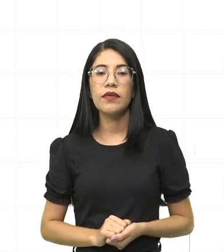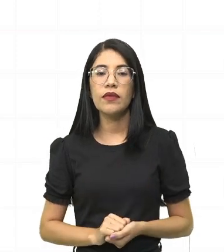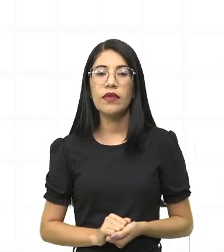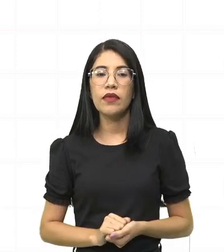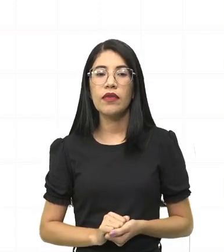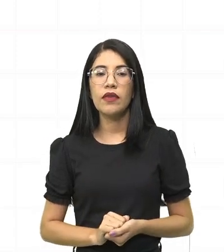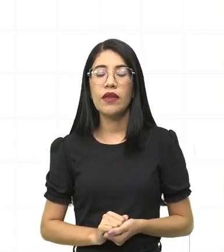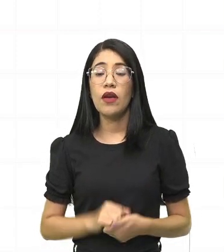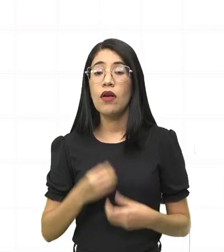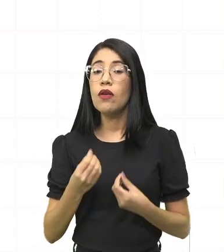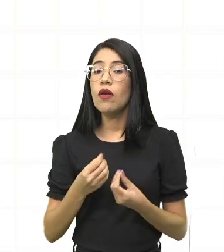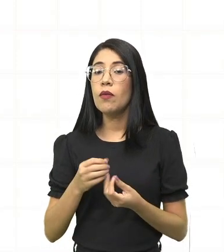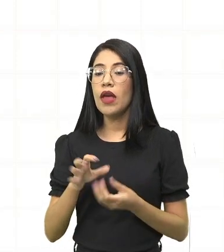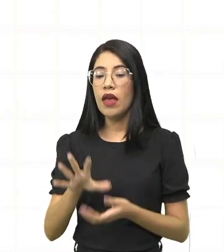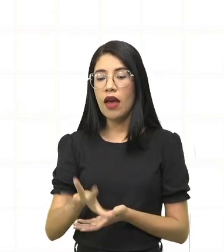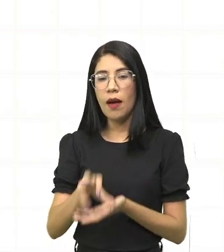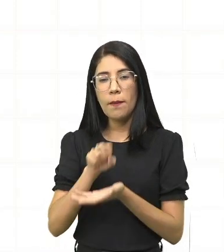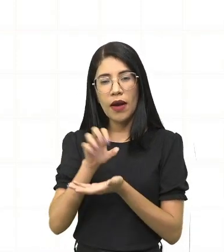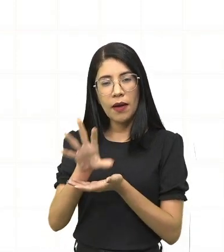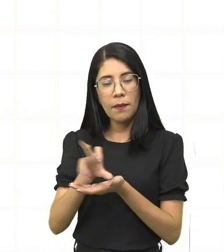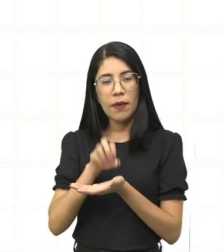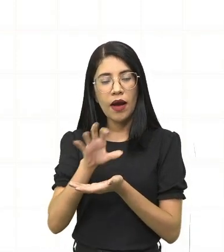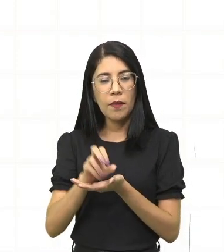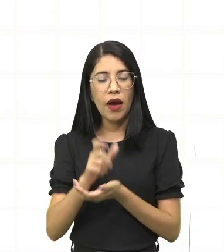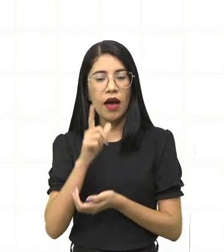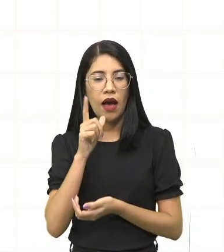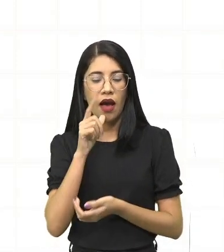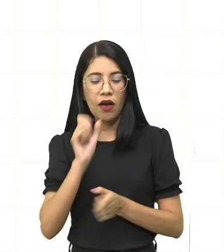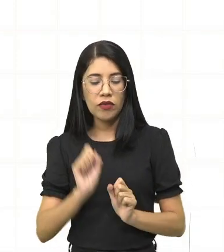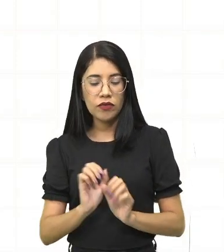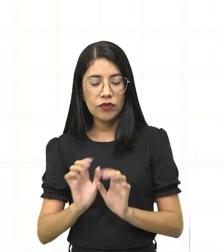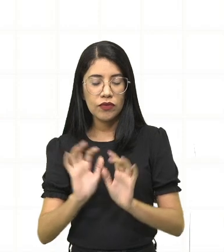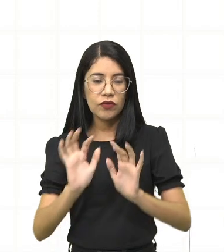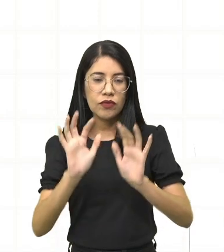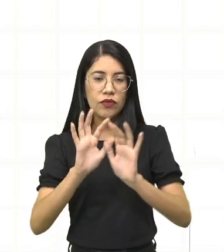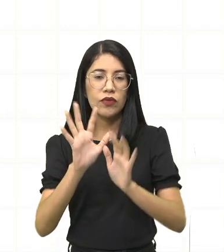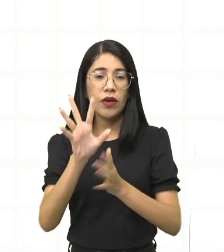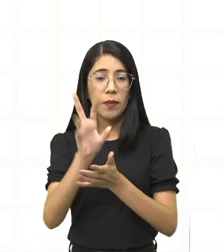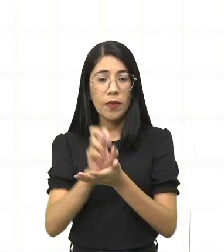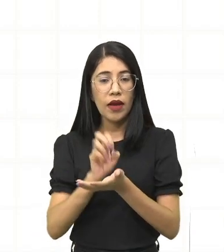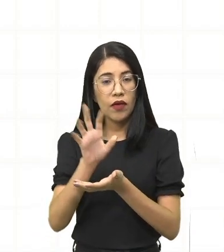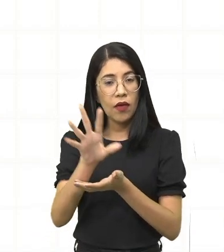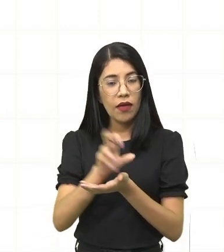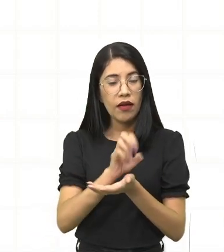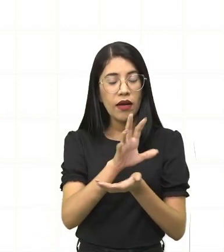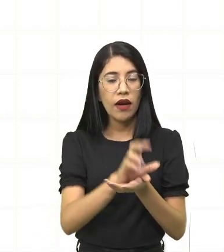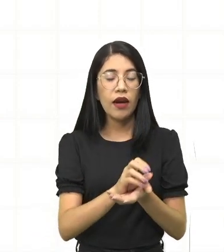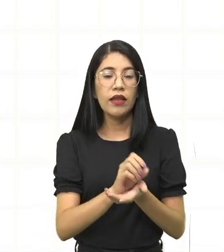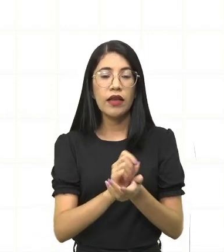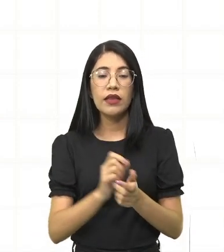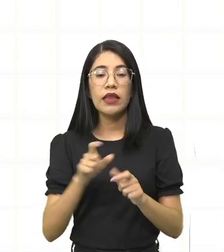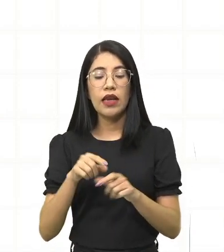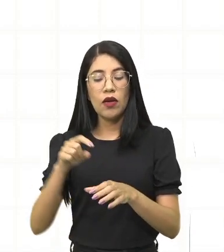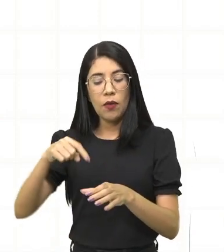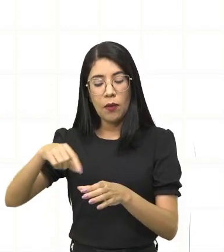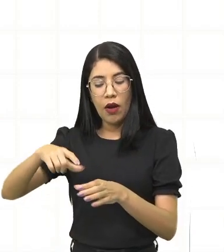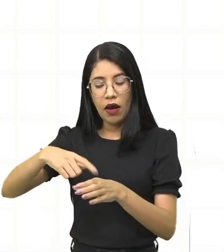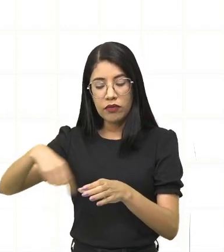essa captação do vapor de água, né, coletado do reservatório geotérmico por meio de um